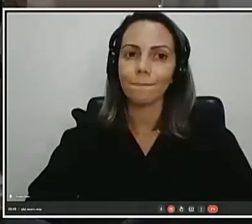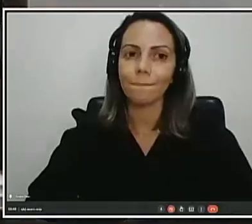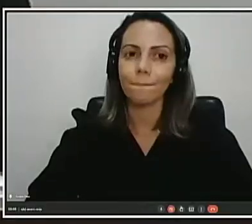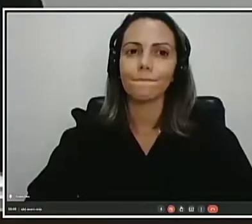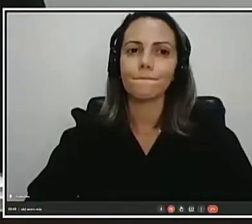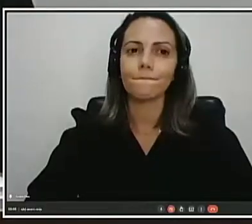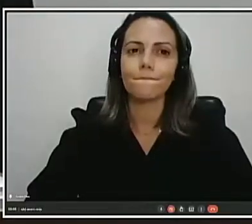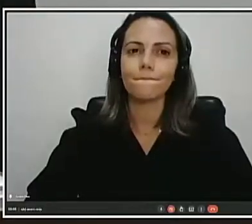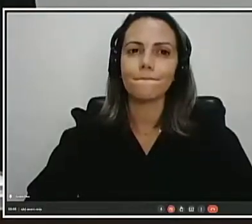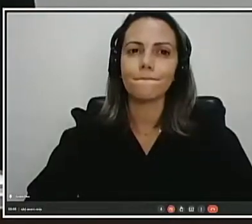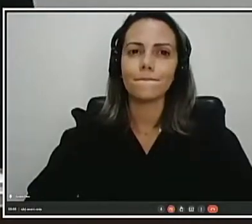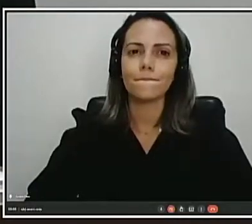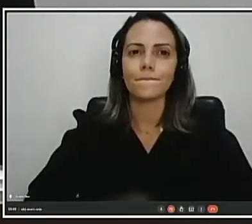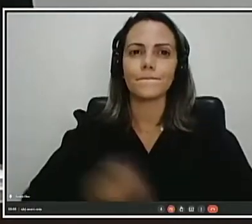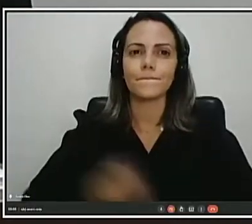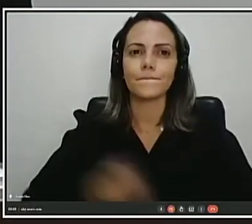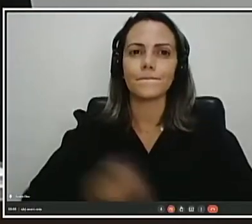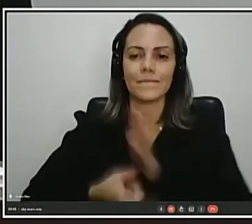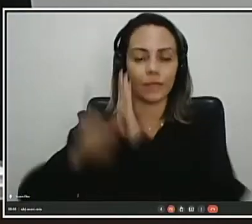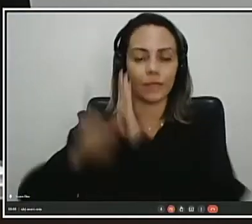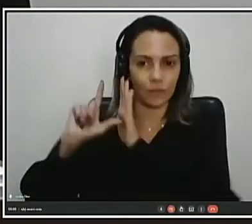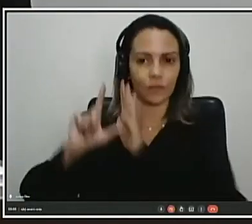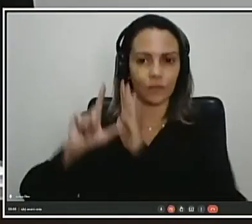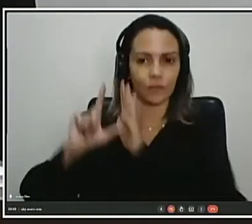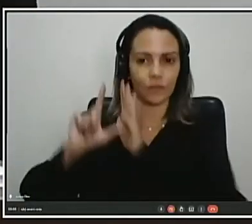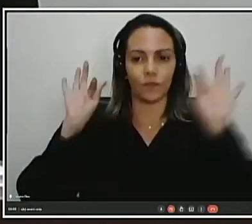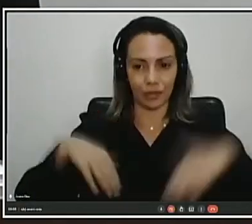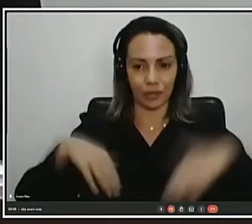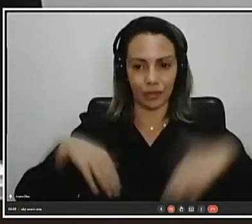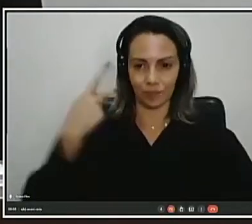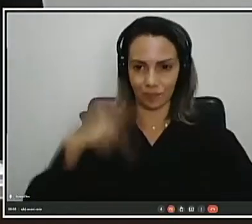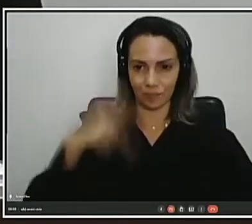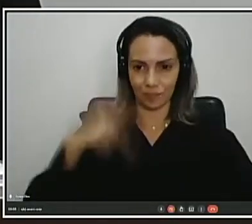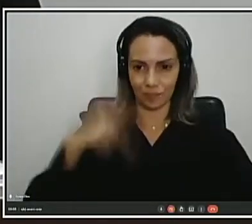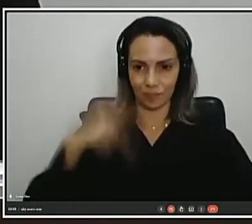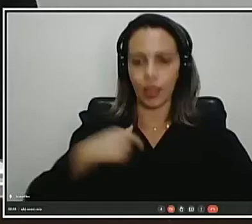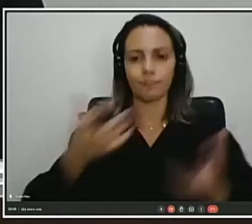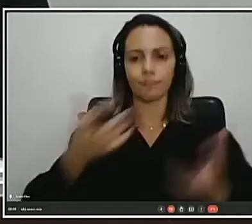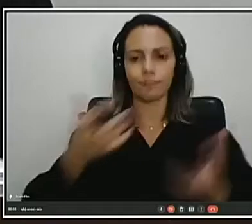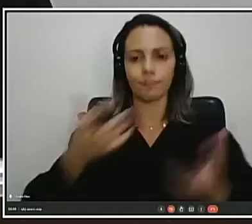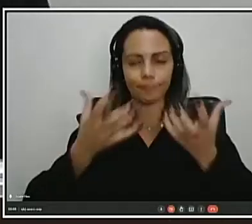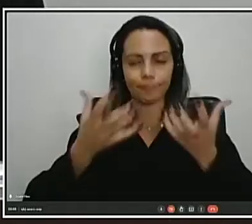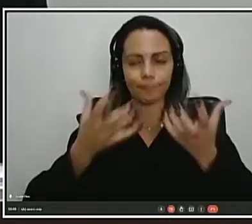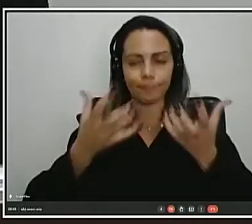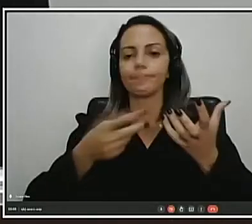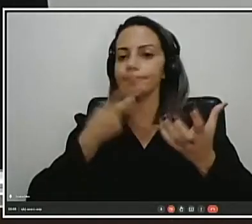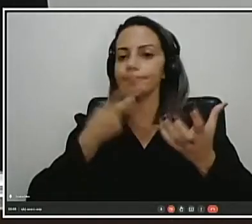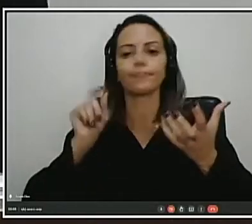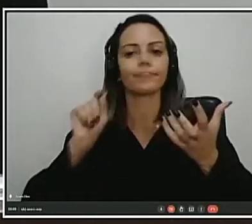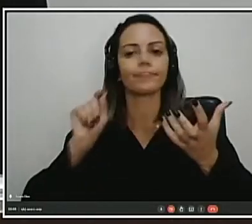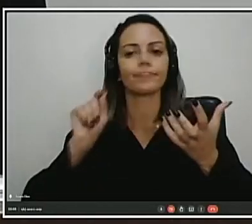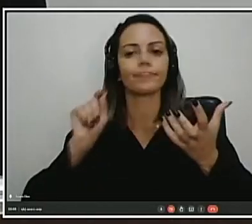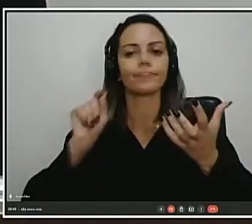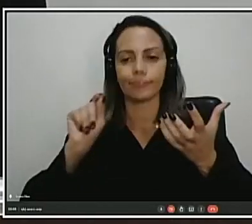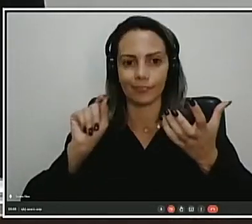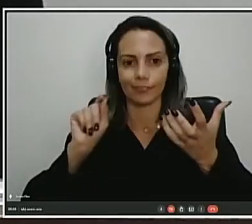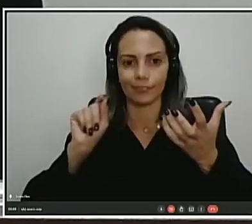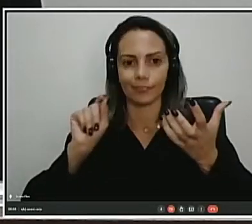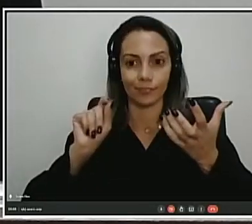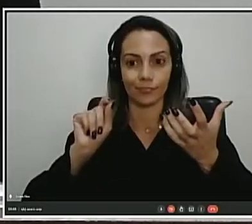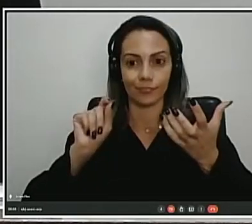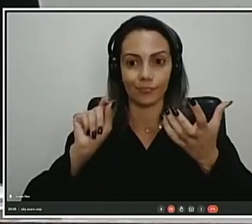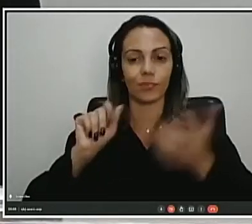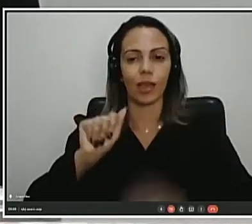Antes de finalizar esta sessão, gostaria de destacar a audiência